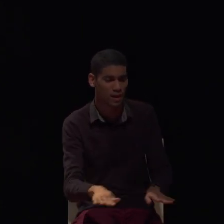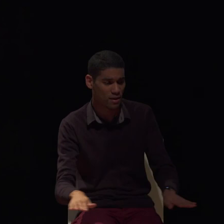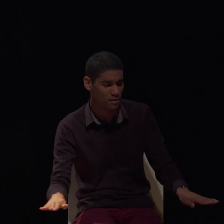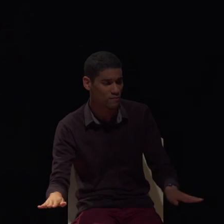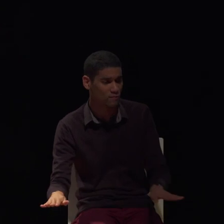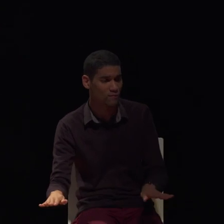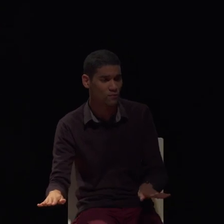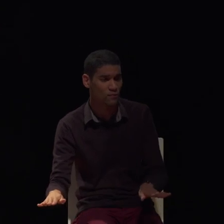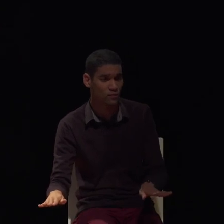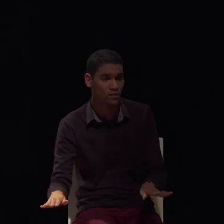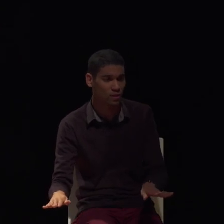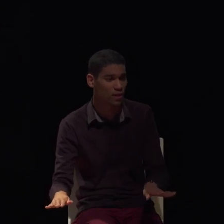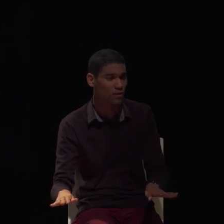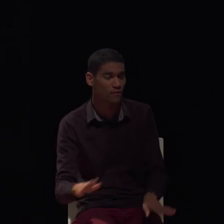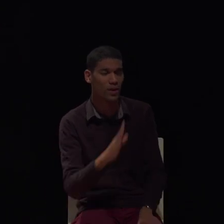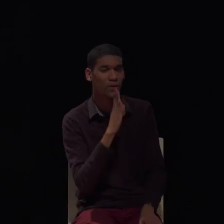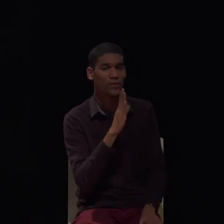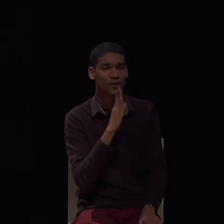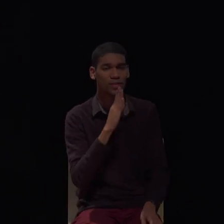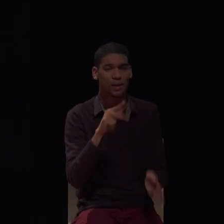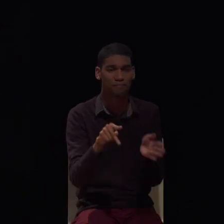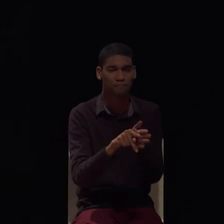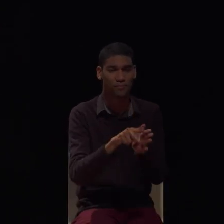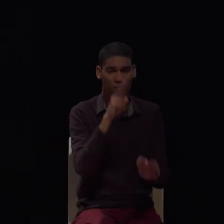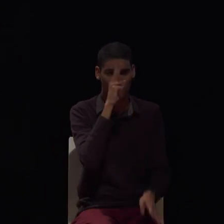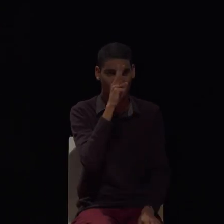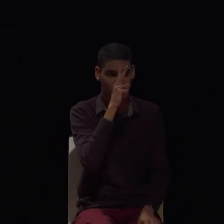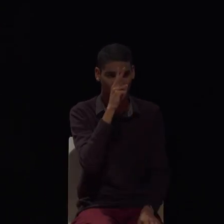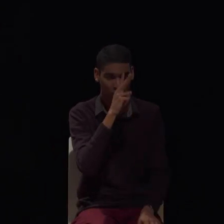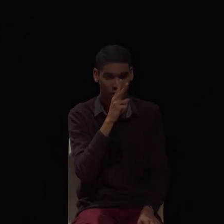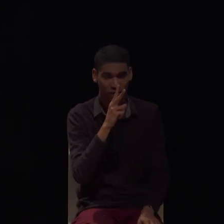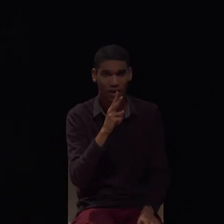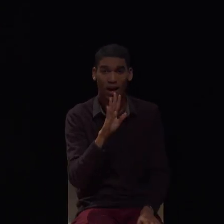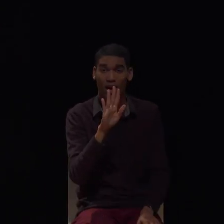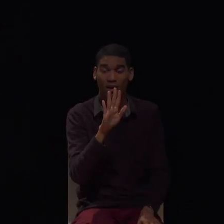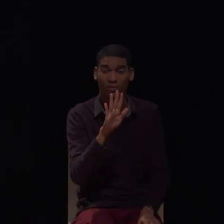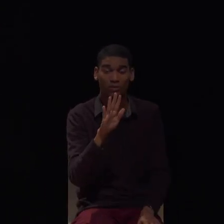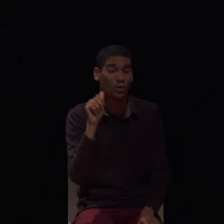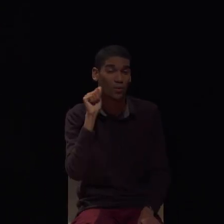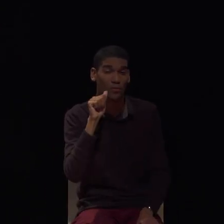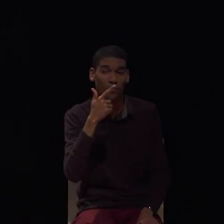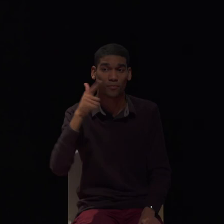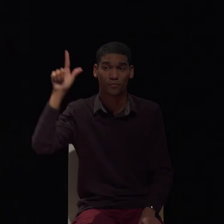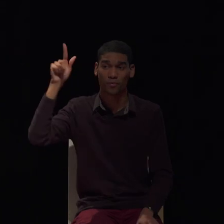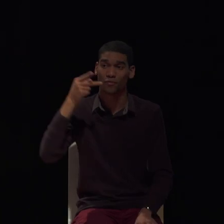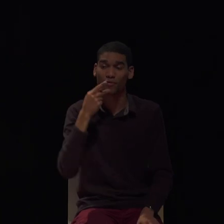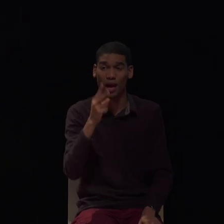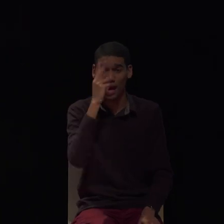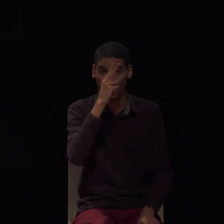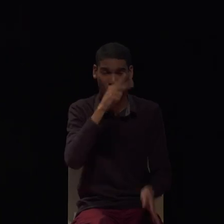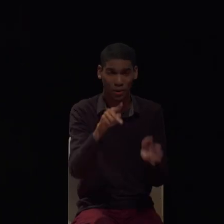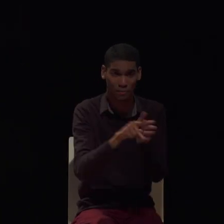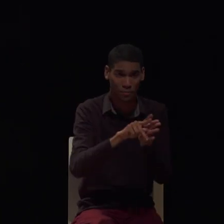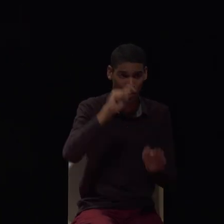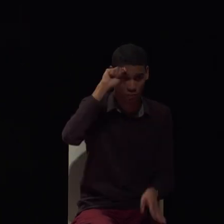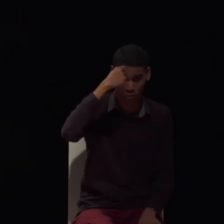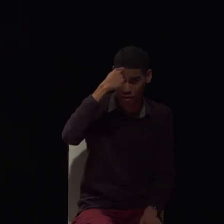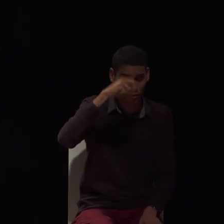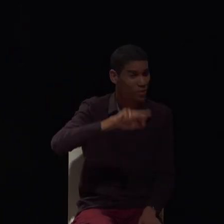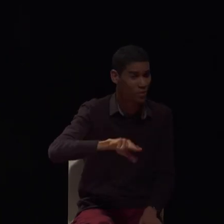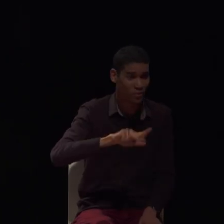própria história como disse a menina a história não é só dos negros da história geral